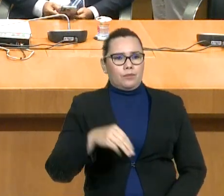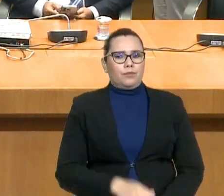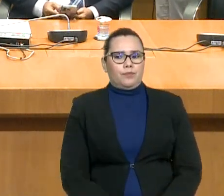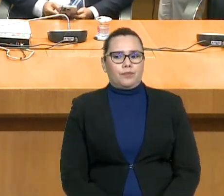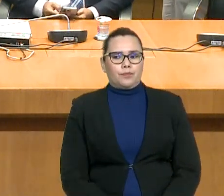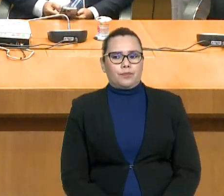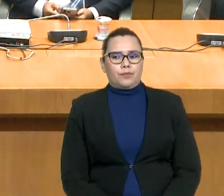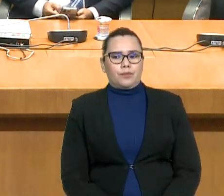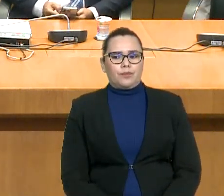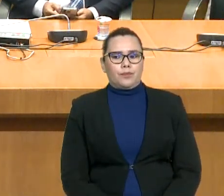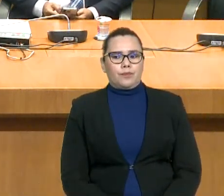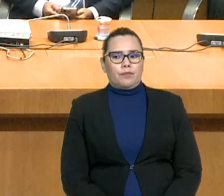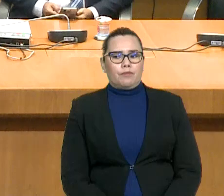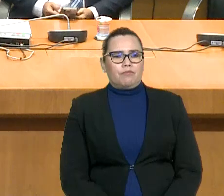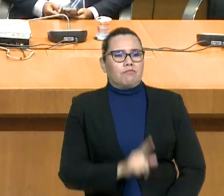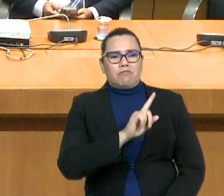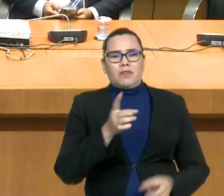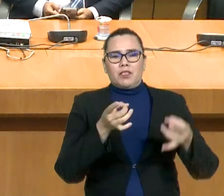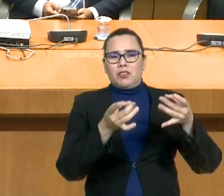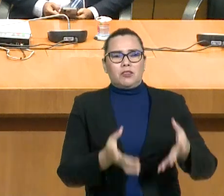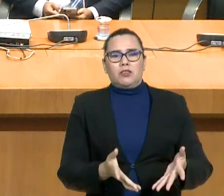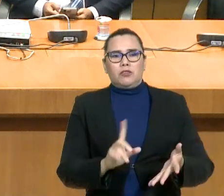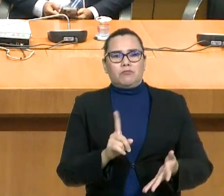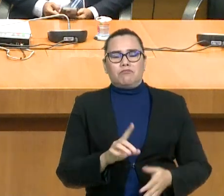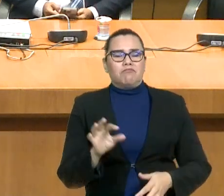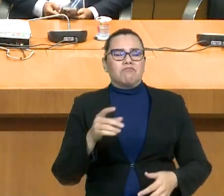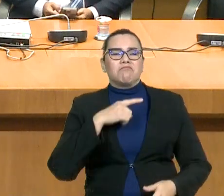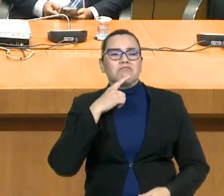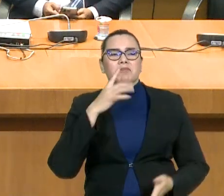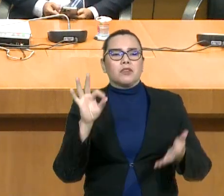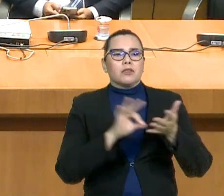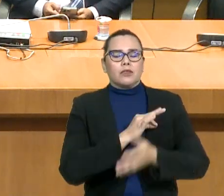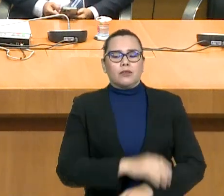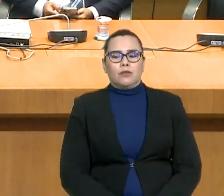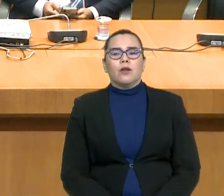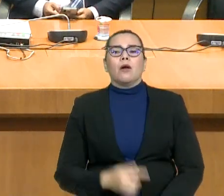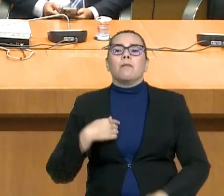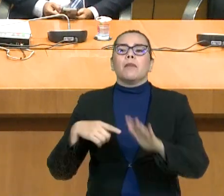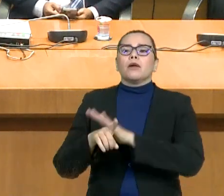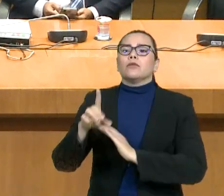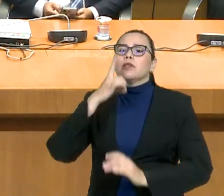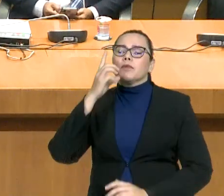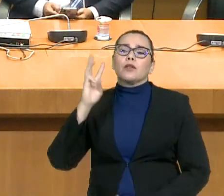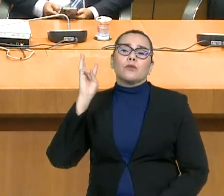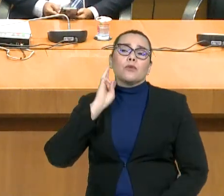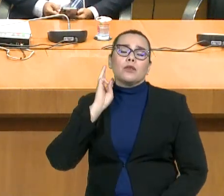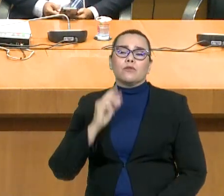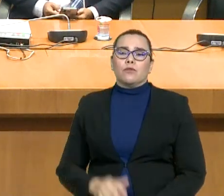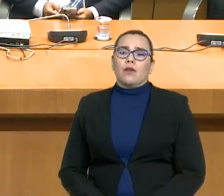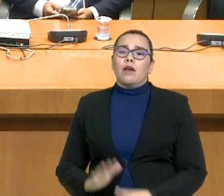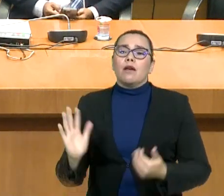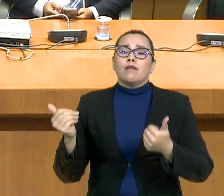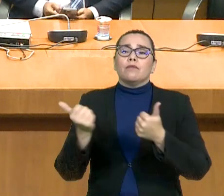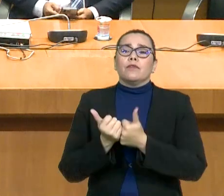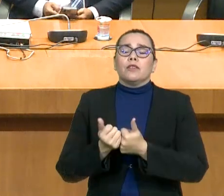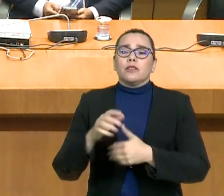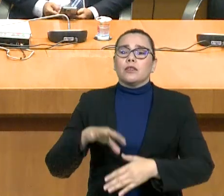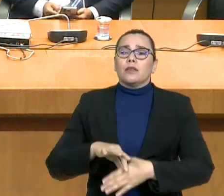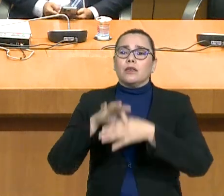Maranhão, dispensa as inscrições. Deputado Wellington do Curso, vice-líder do bloco União